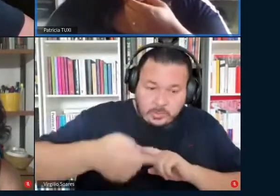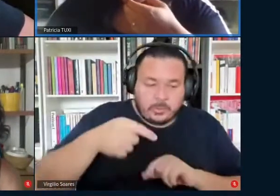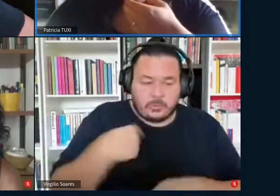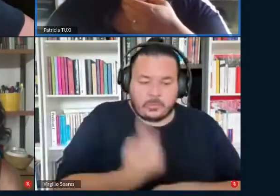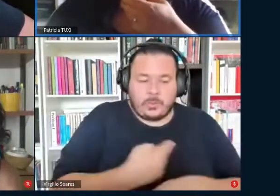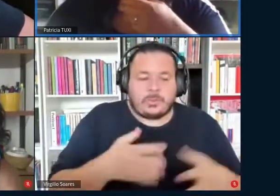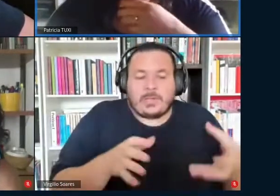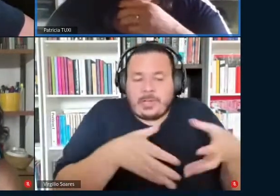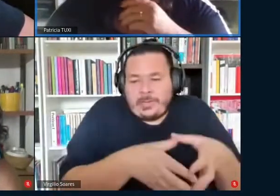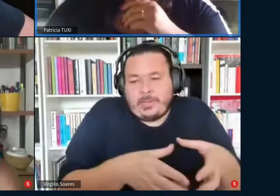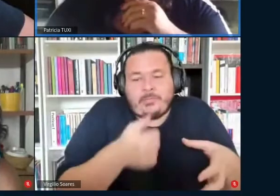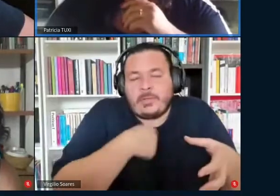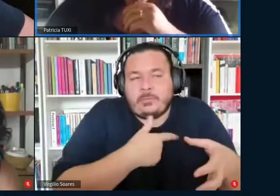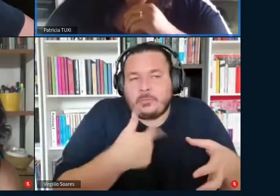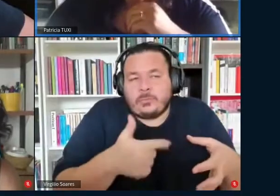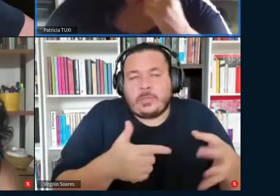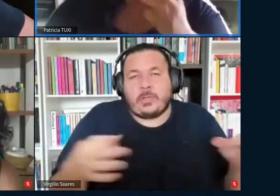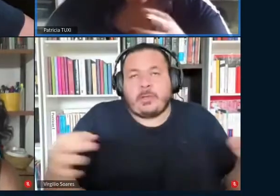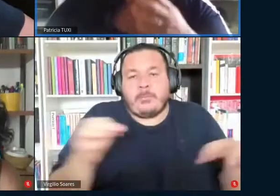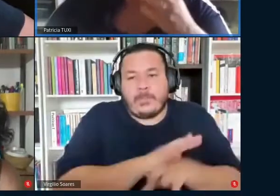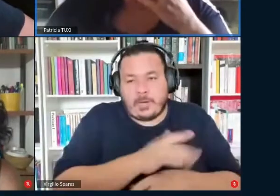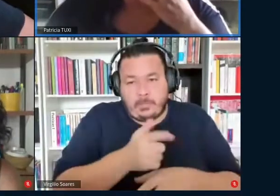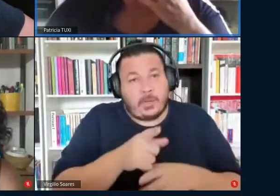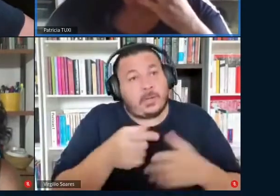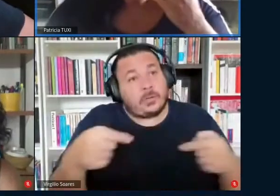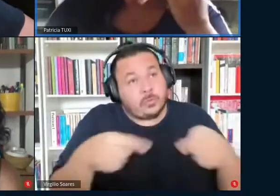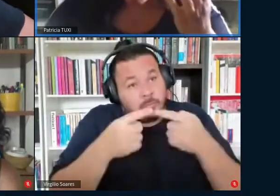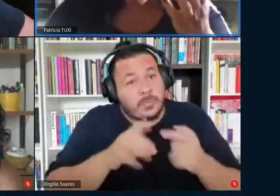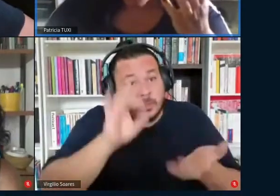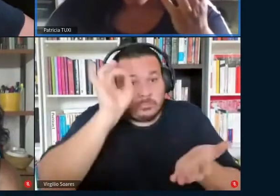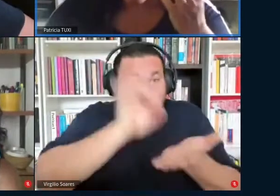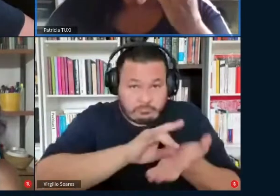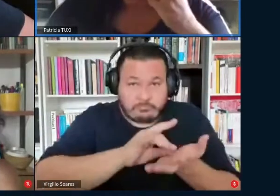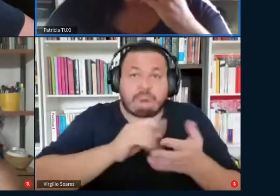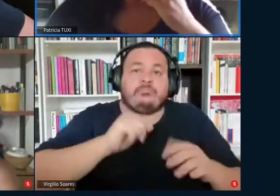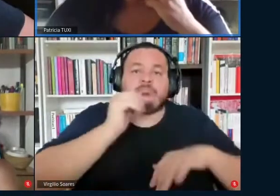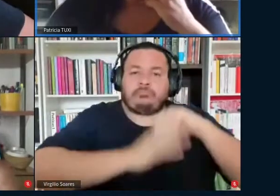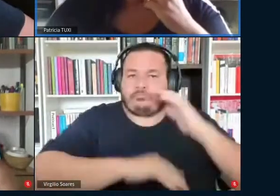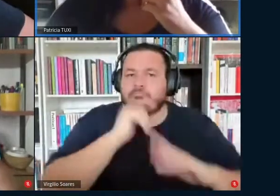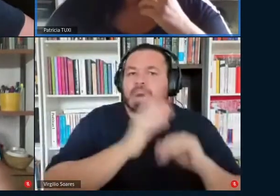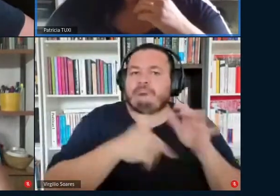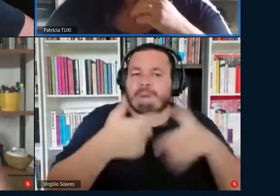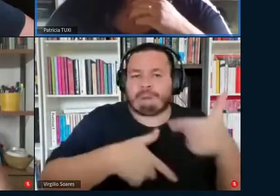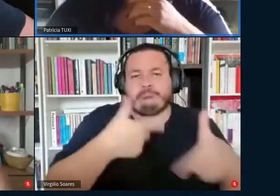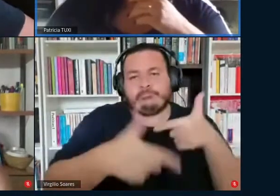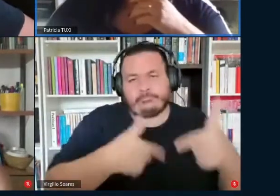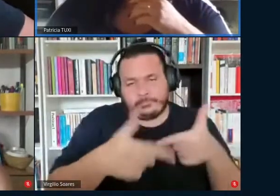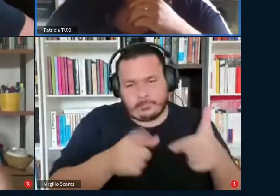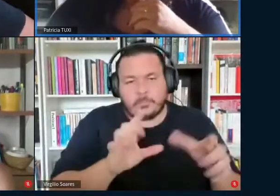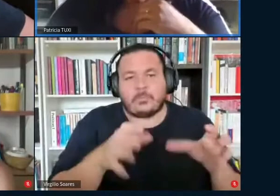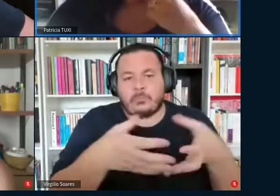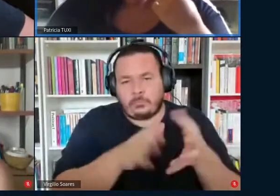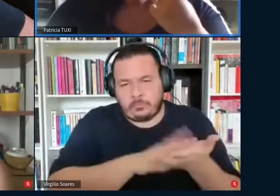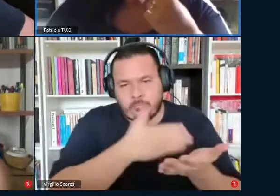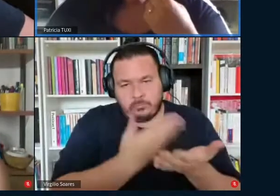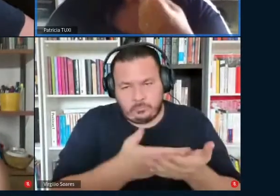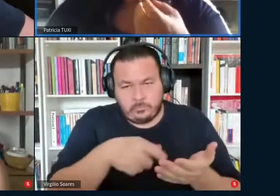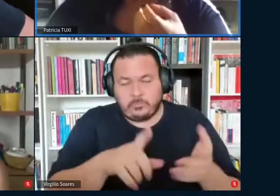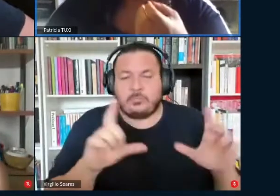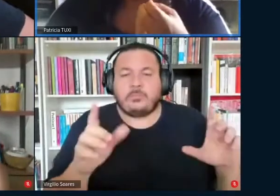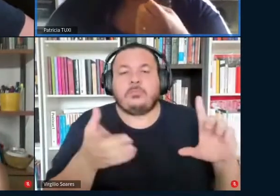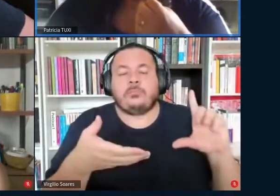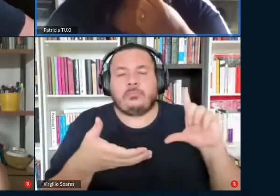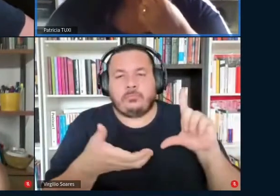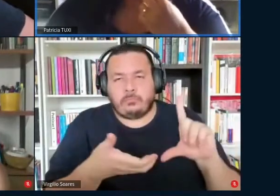da dissertação em relação à prática real do que está ocorrendo, né, com os intérpretes na TV Câmara. Porque